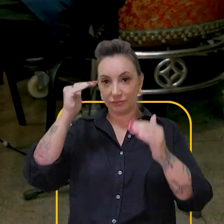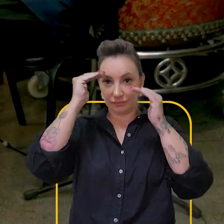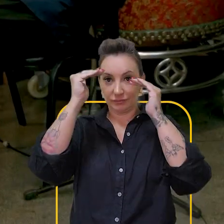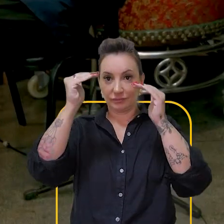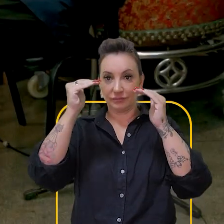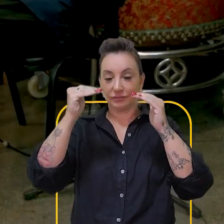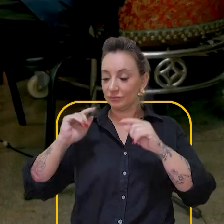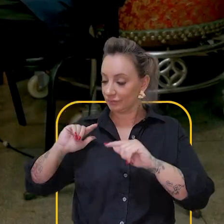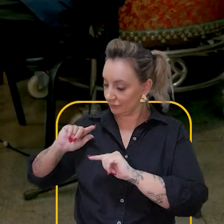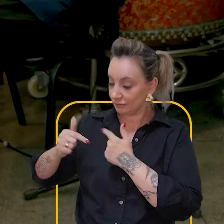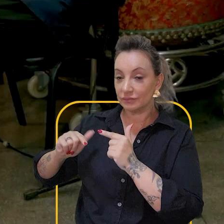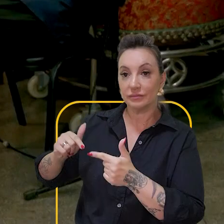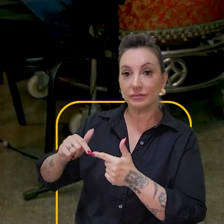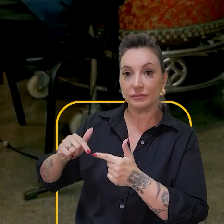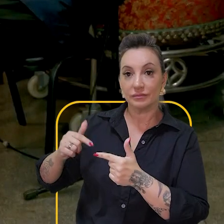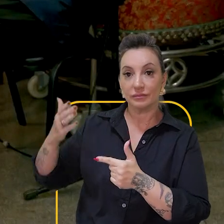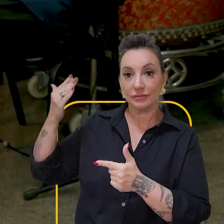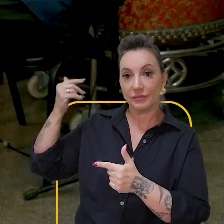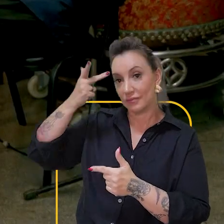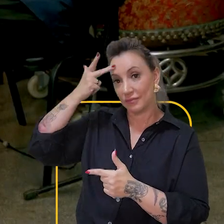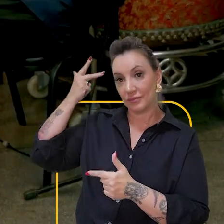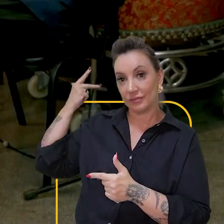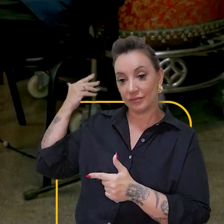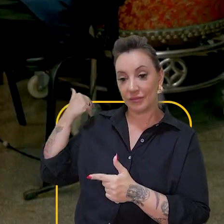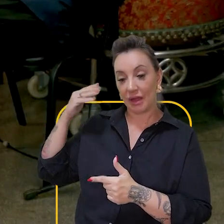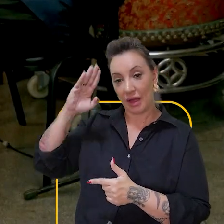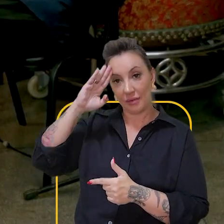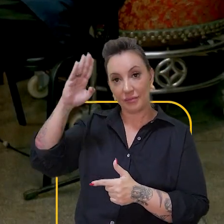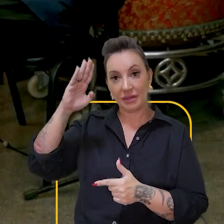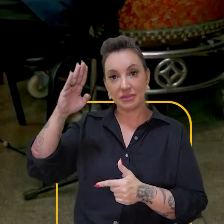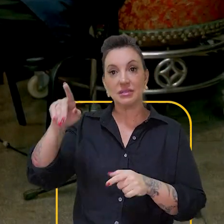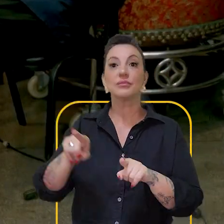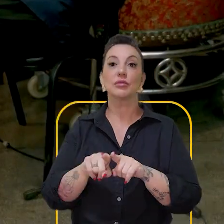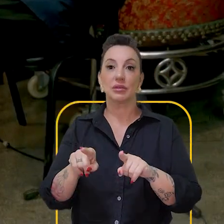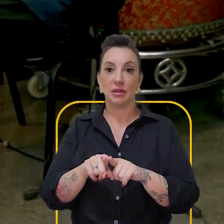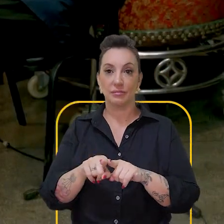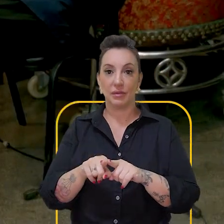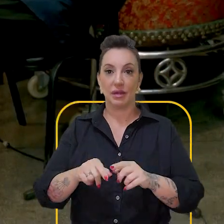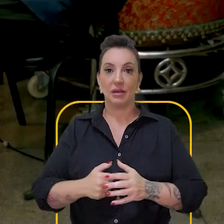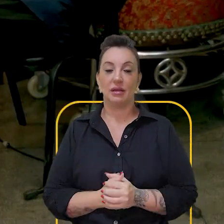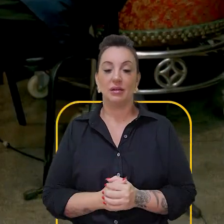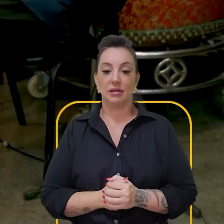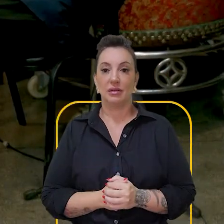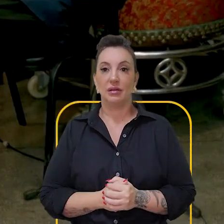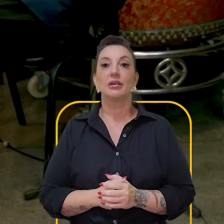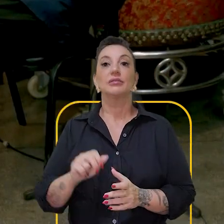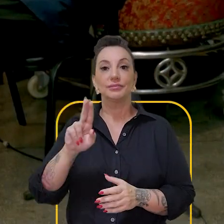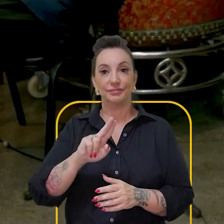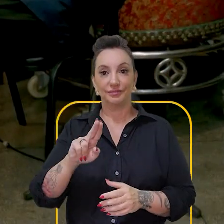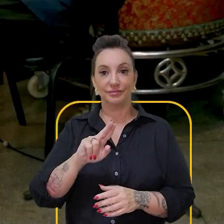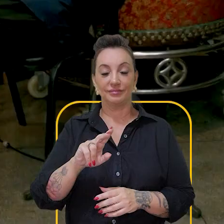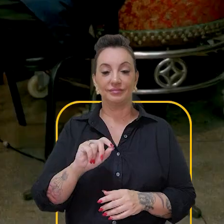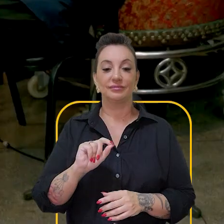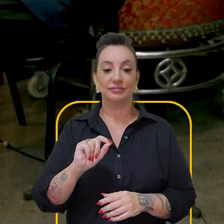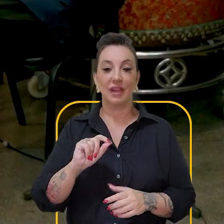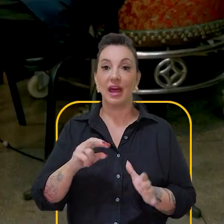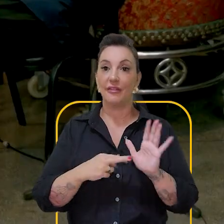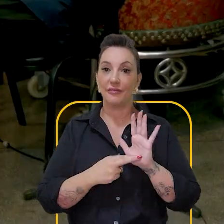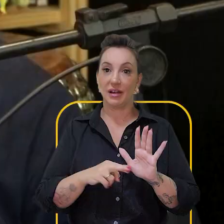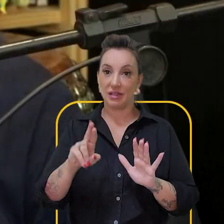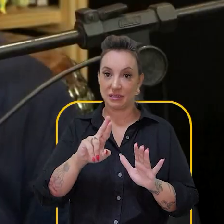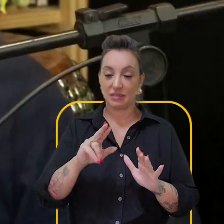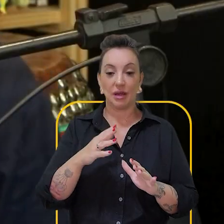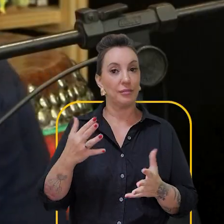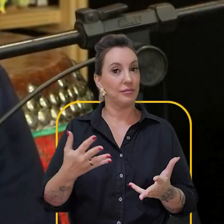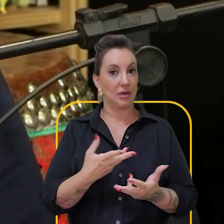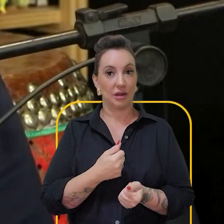Honrar O Legado de quem nos antecedeu é um princípio da ar Marcel você ol fonte da água Você bebe examente exatamente